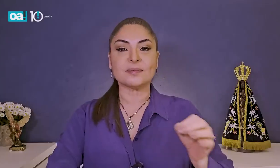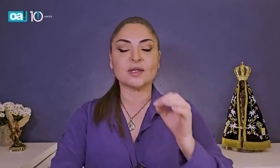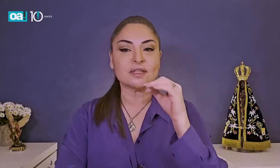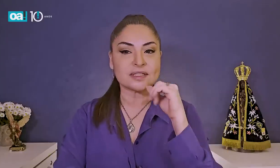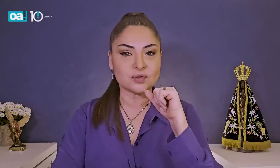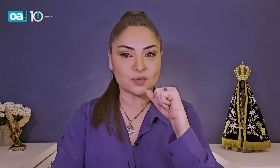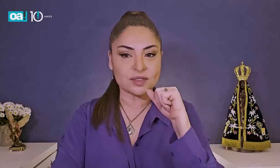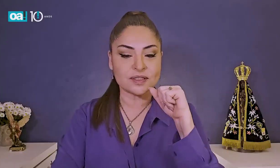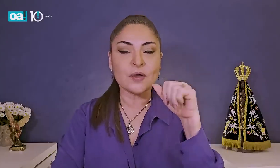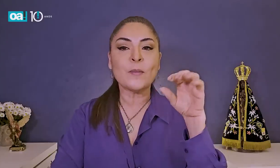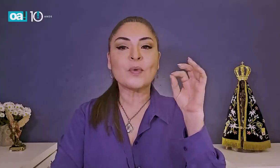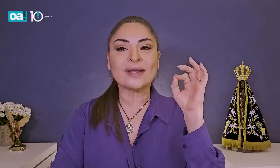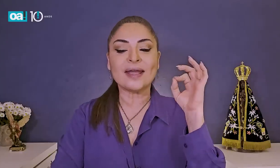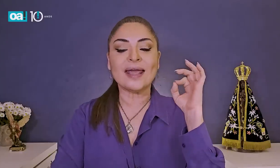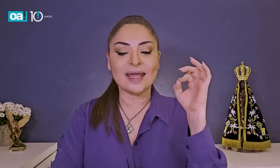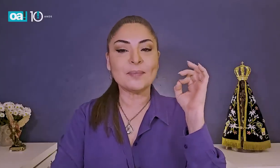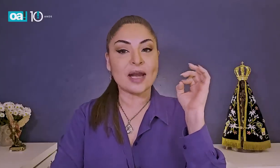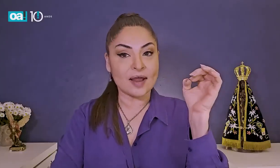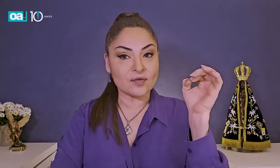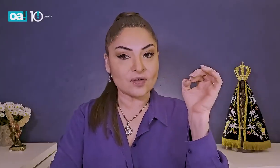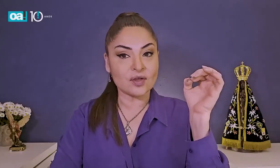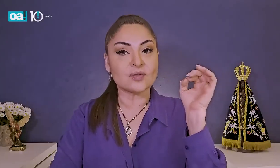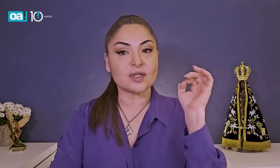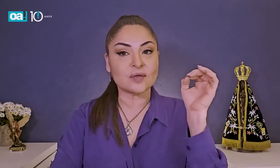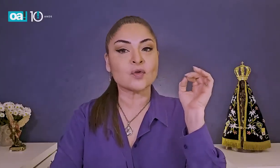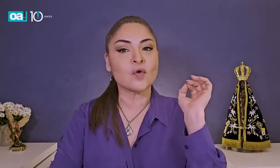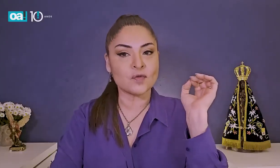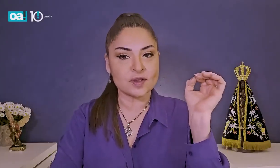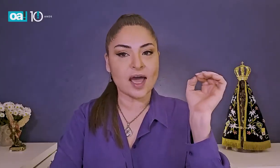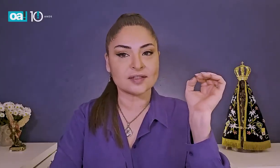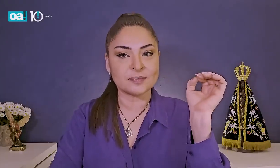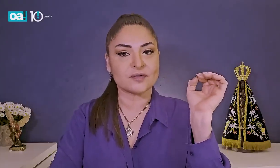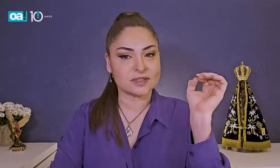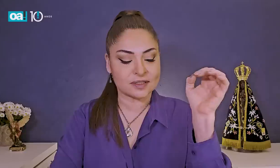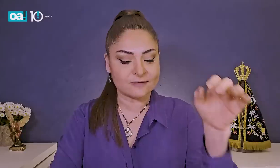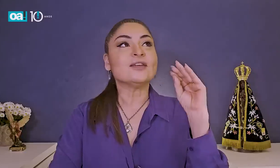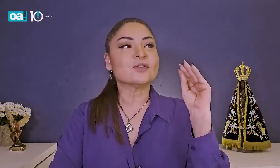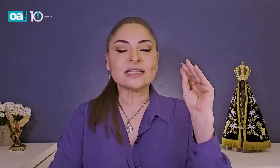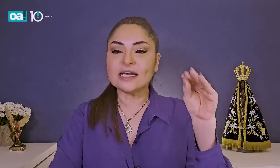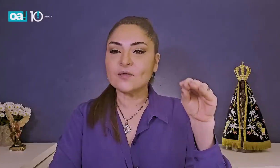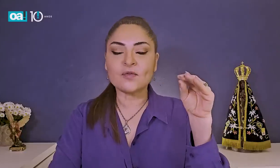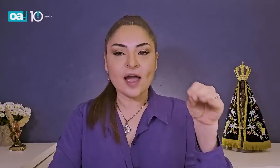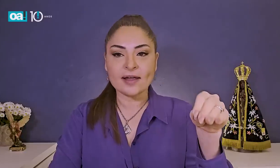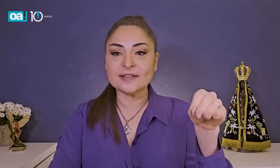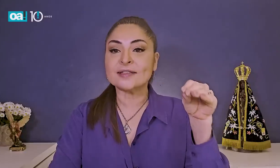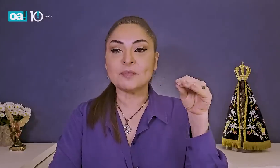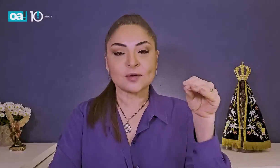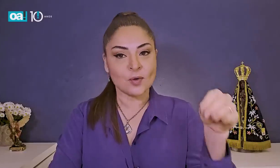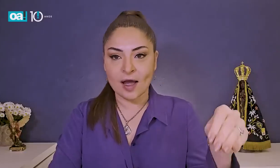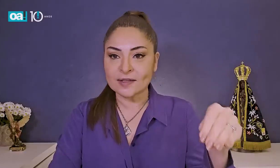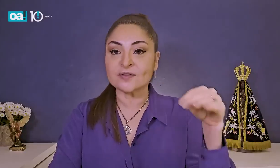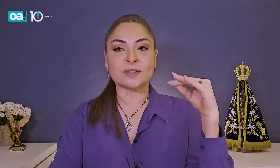para receber atualizações, porque em breve eu tenho novidades para você. E você não vai